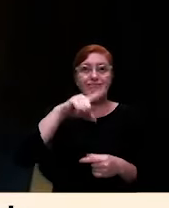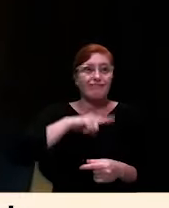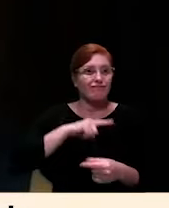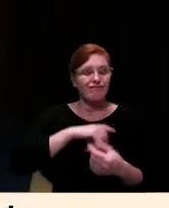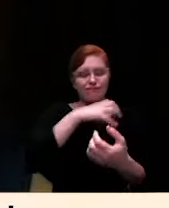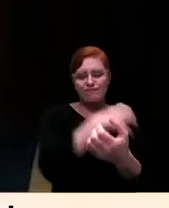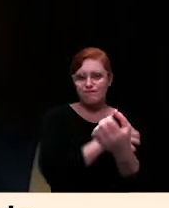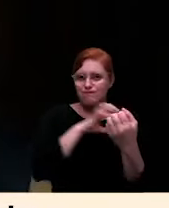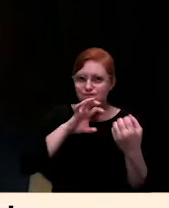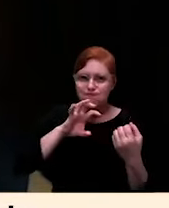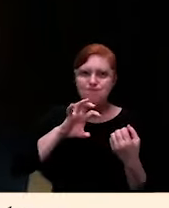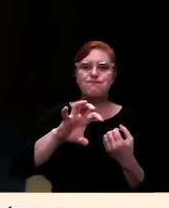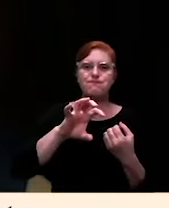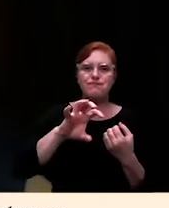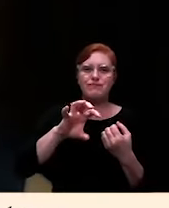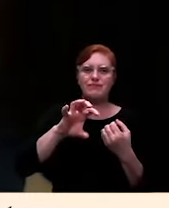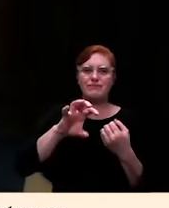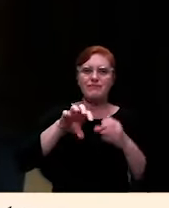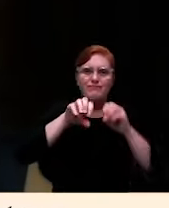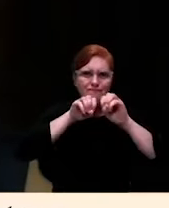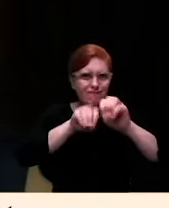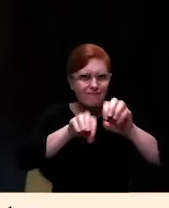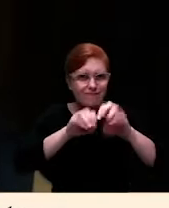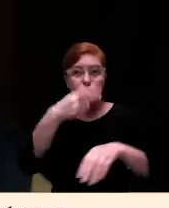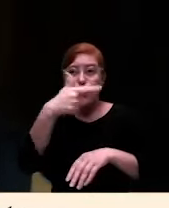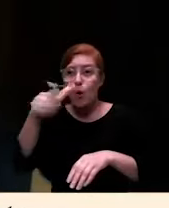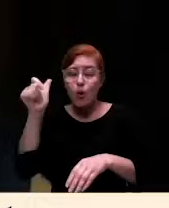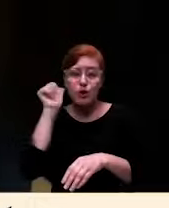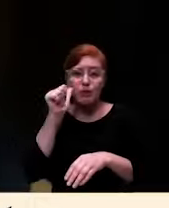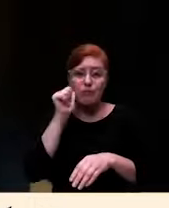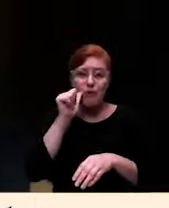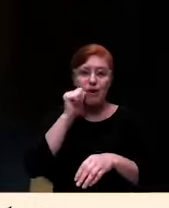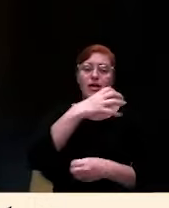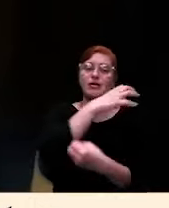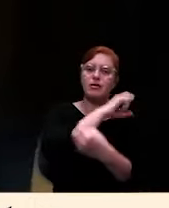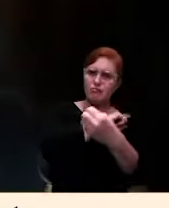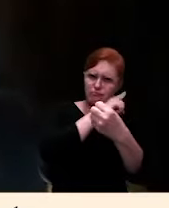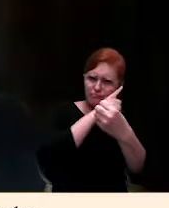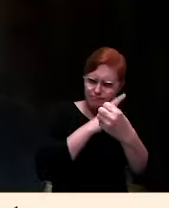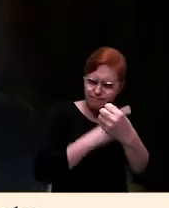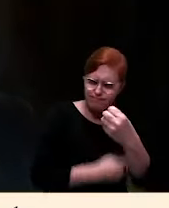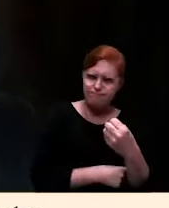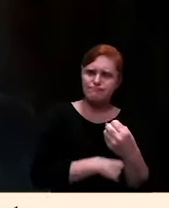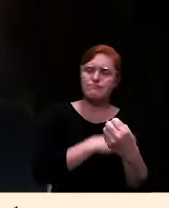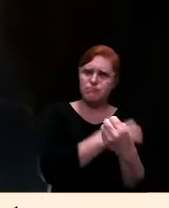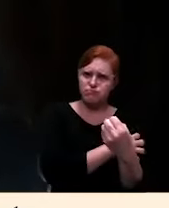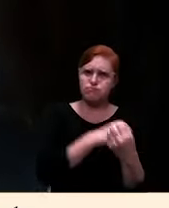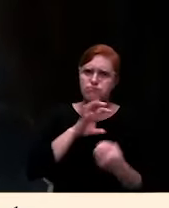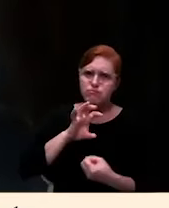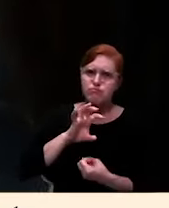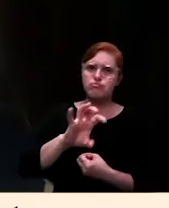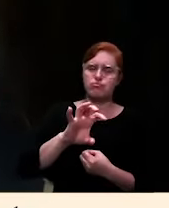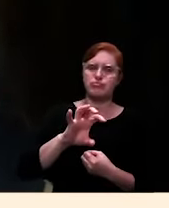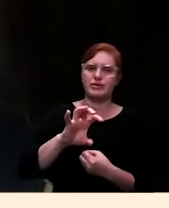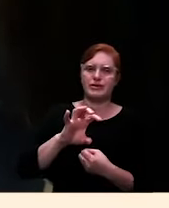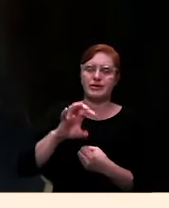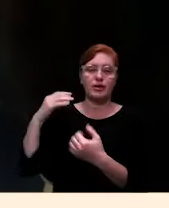se empoderando as outras para continuar a luta. Outra coisa importante